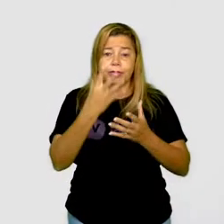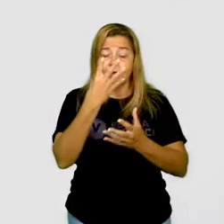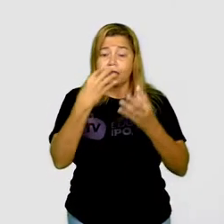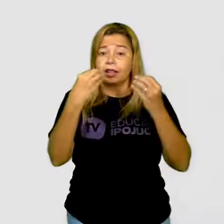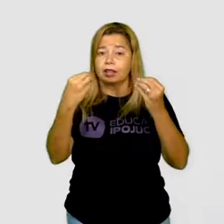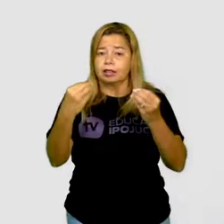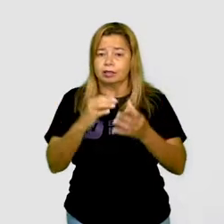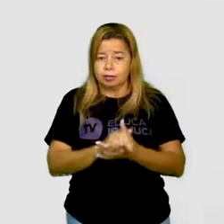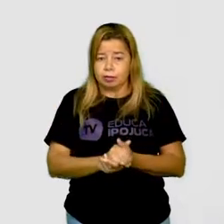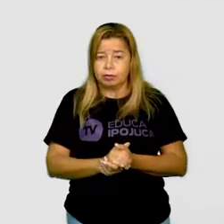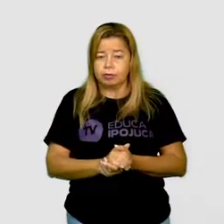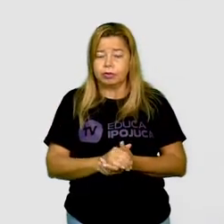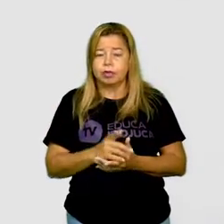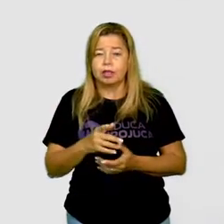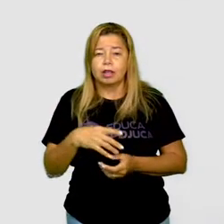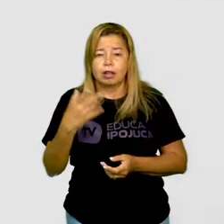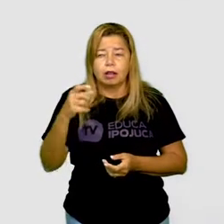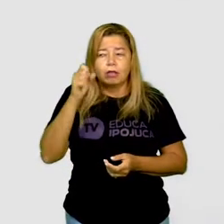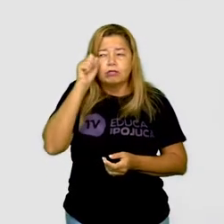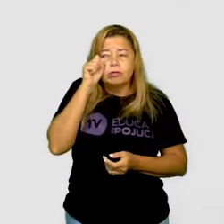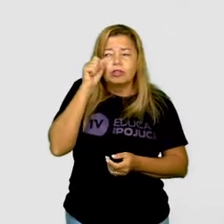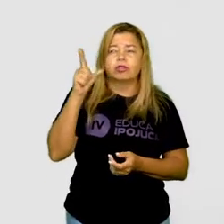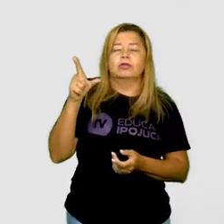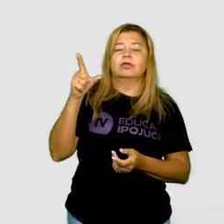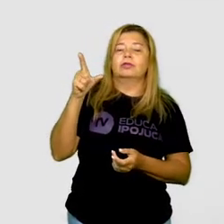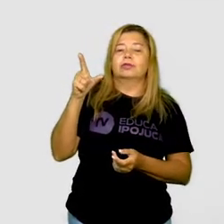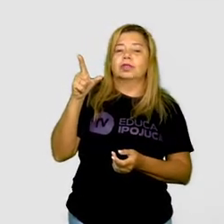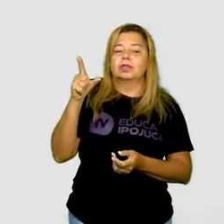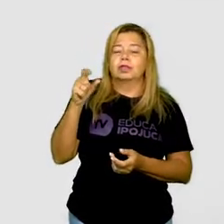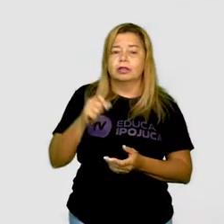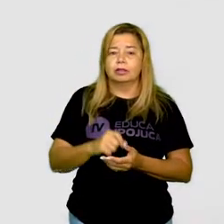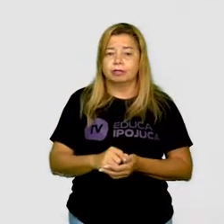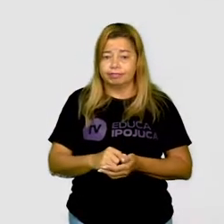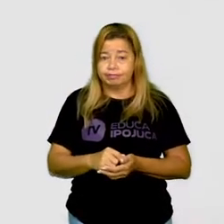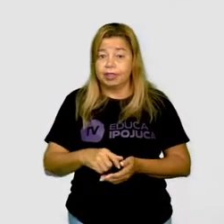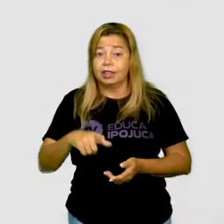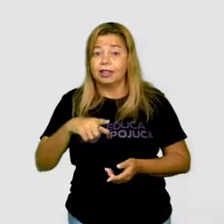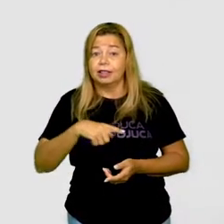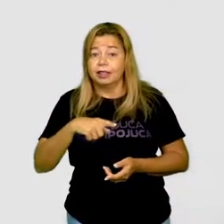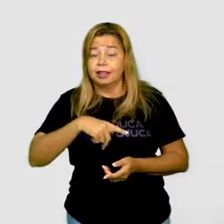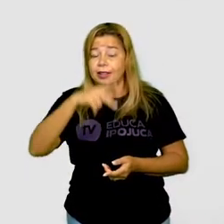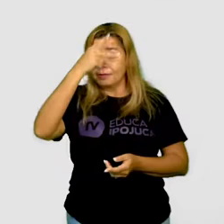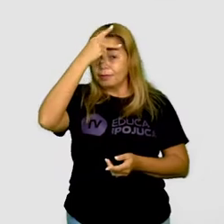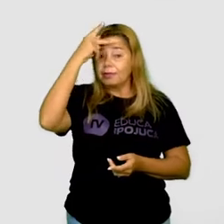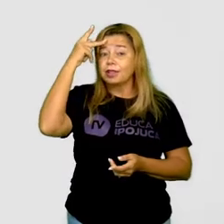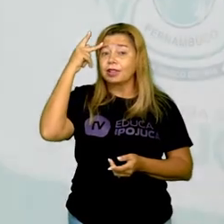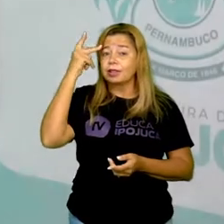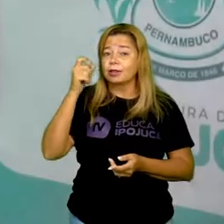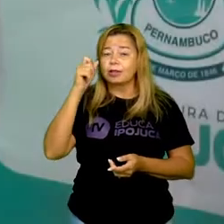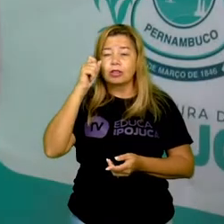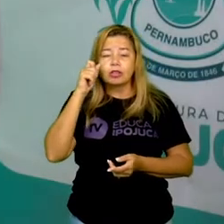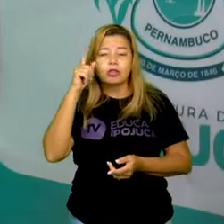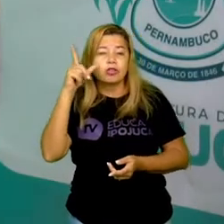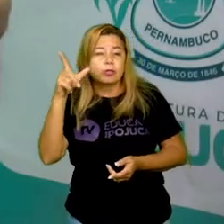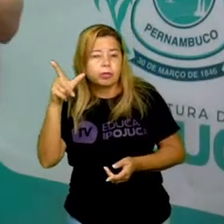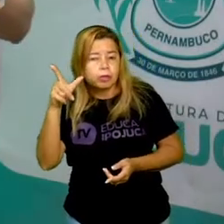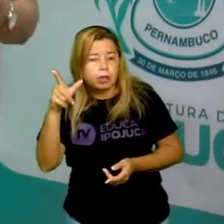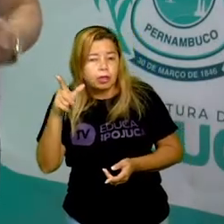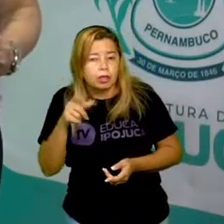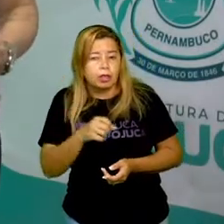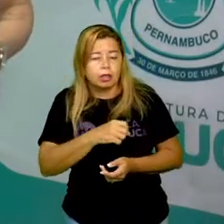de ser esperta, não é? E nós temos pessoas que são assim, espertas,